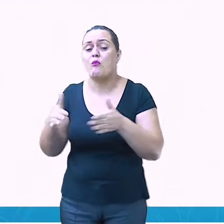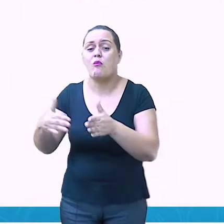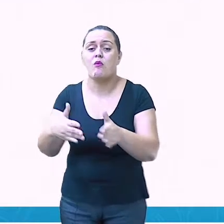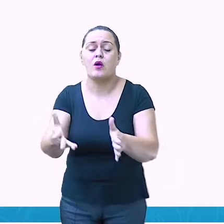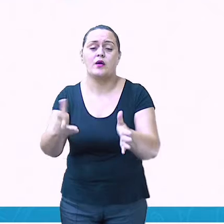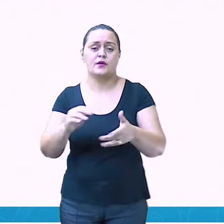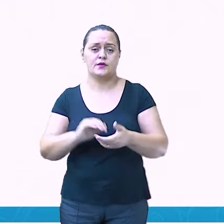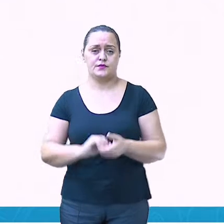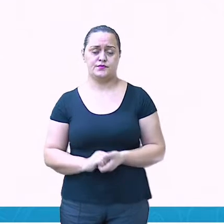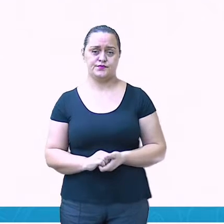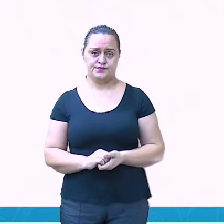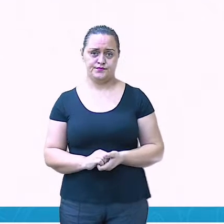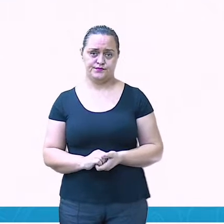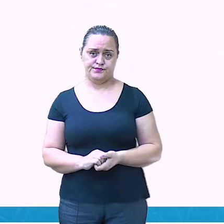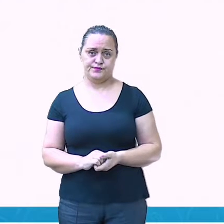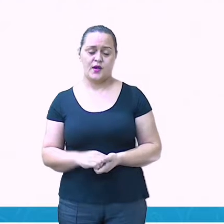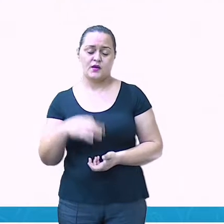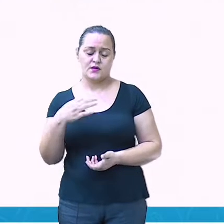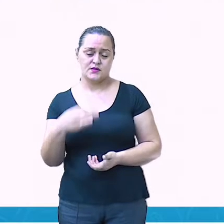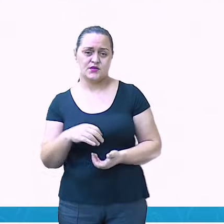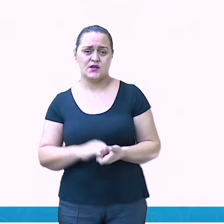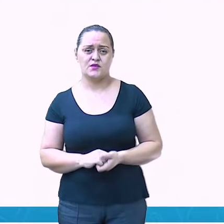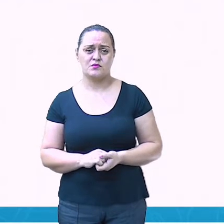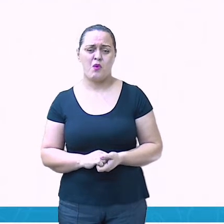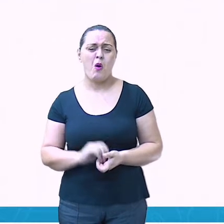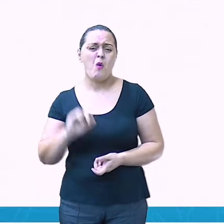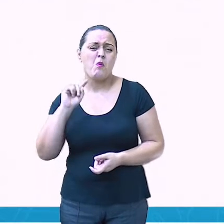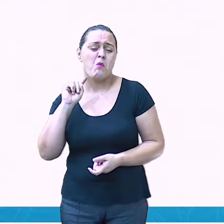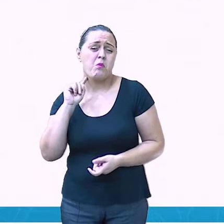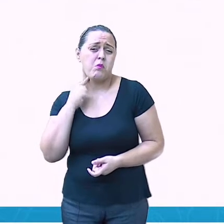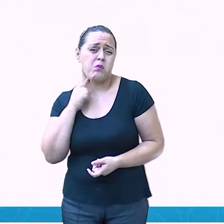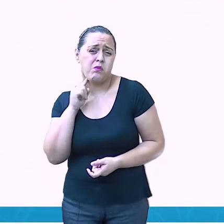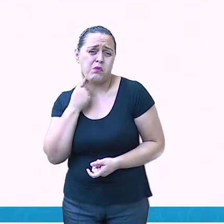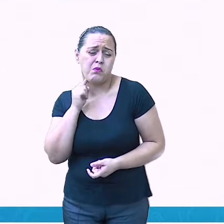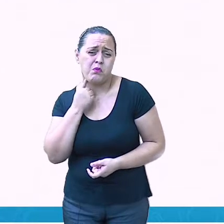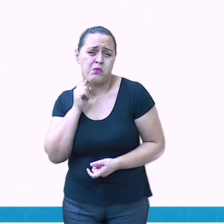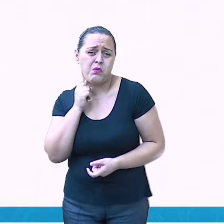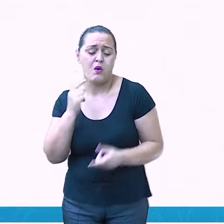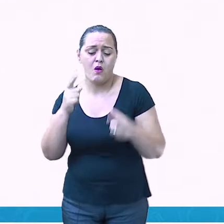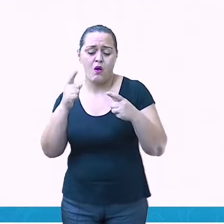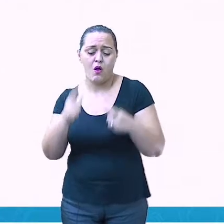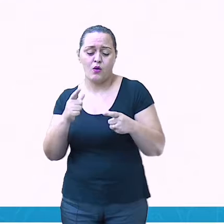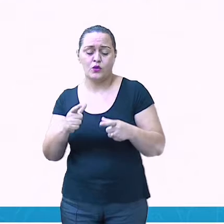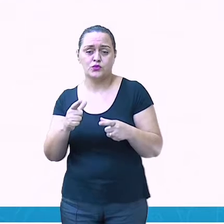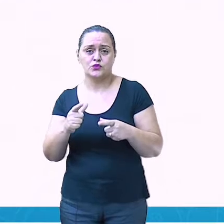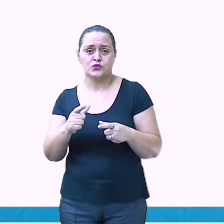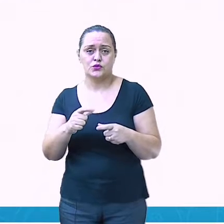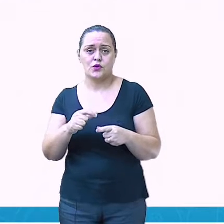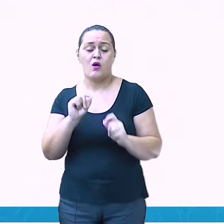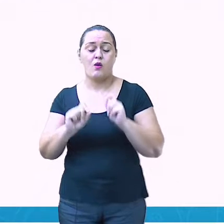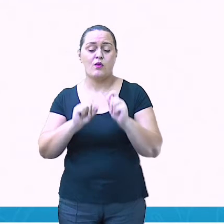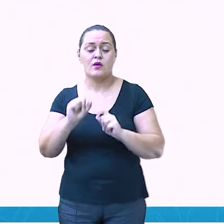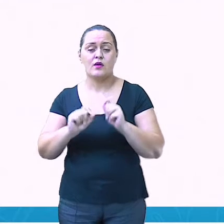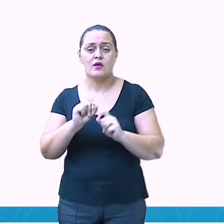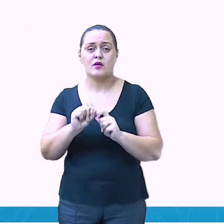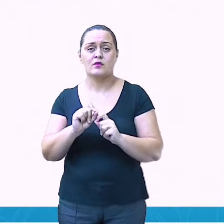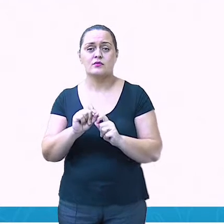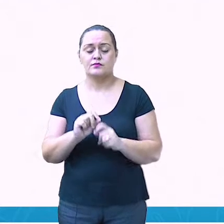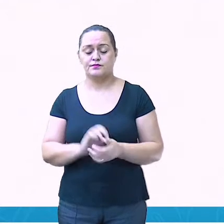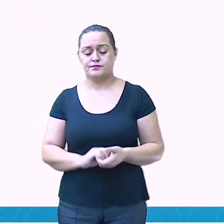tudo aquilo que traz degradação para o meio aonde nós estamos.